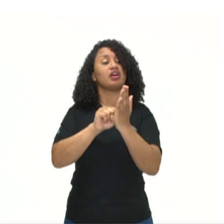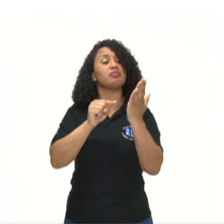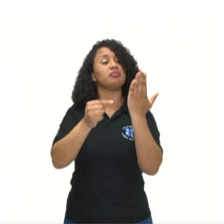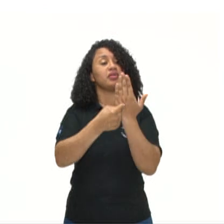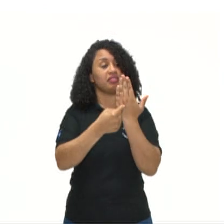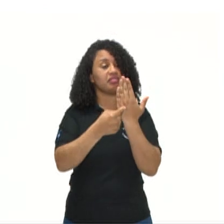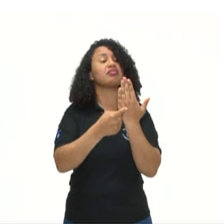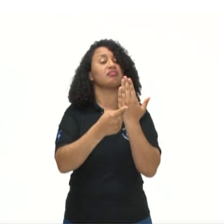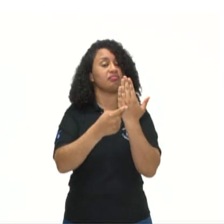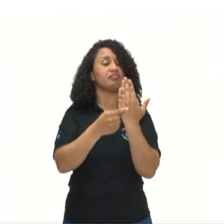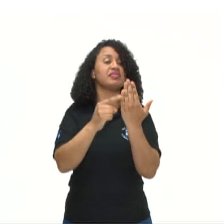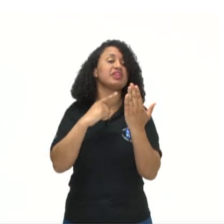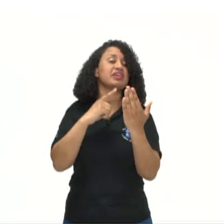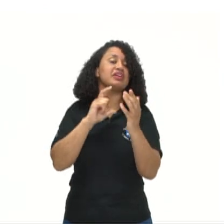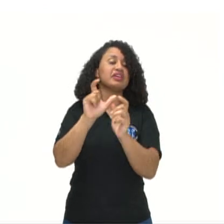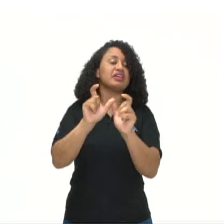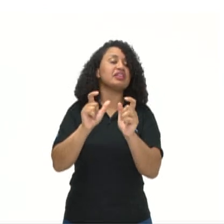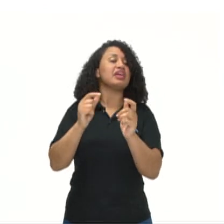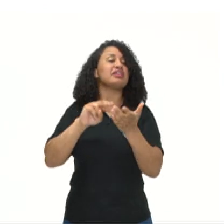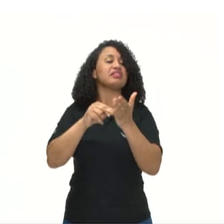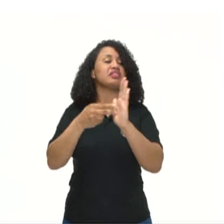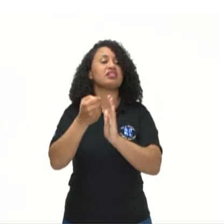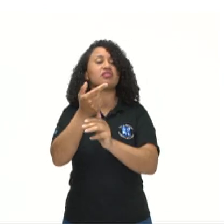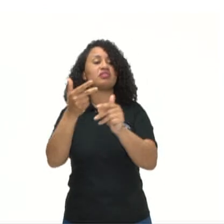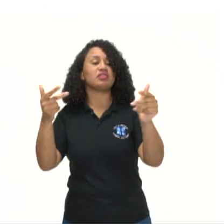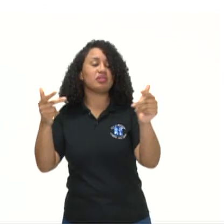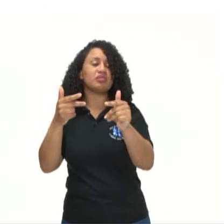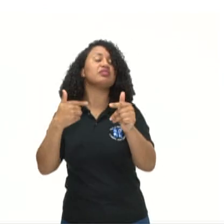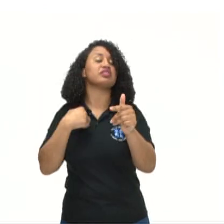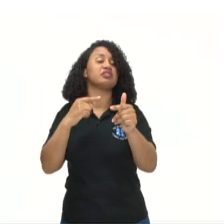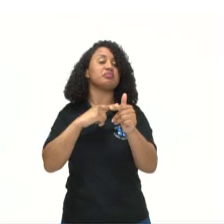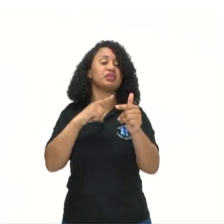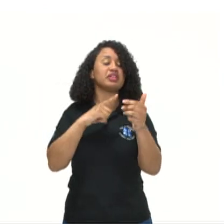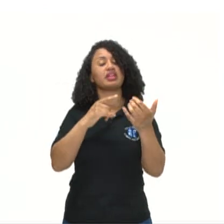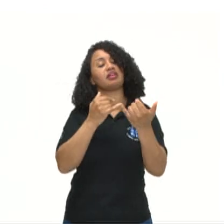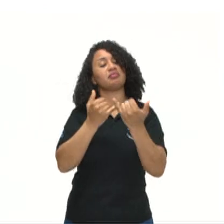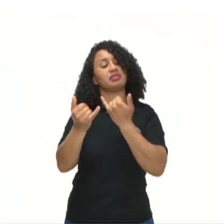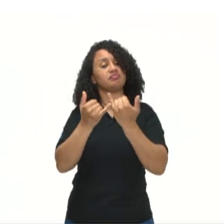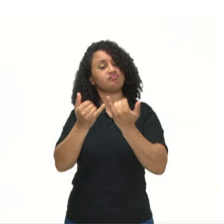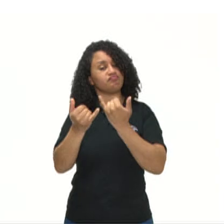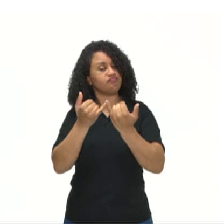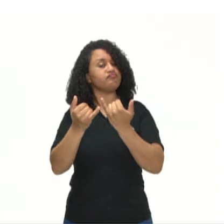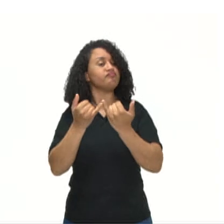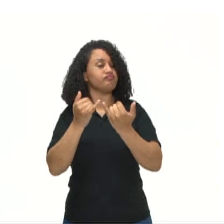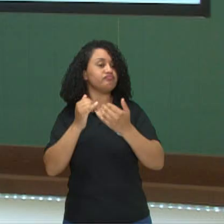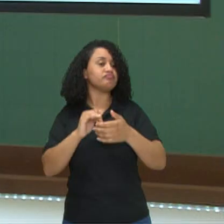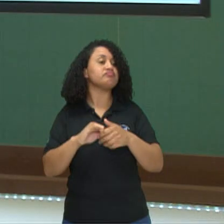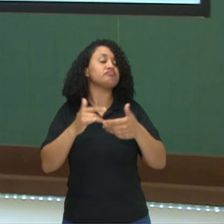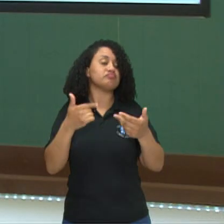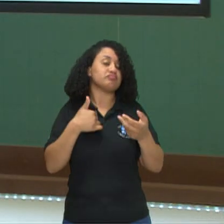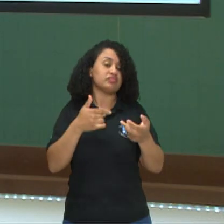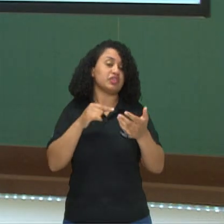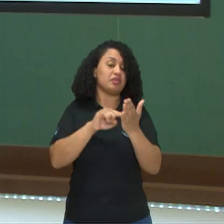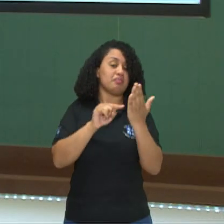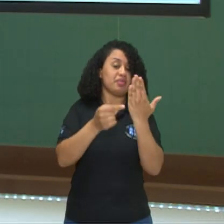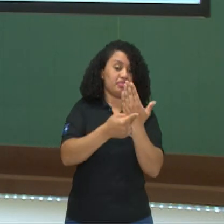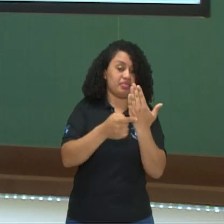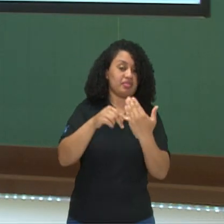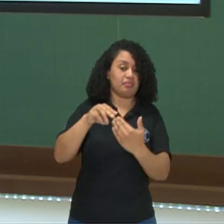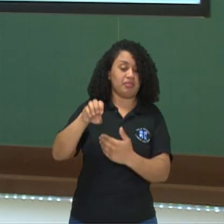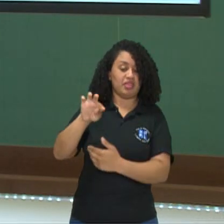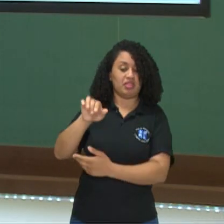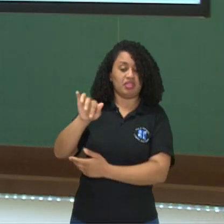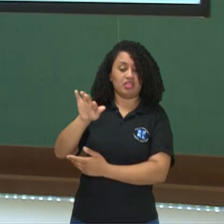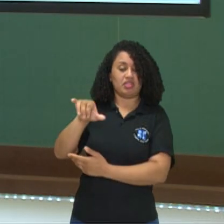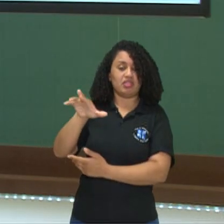termo empregado com significado de outro, por haver entre ambos uma relação de semelhança. Então a metáfora, ela é uma